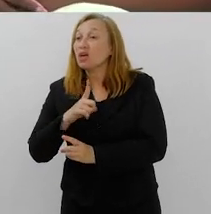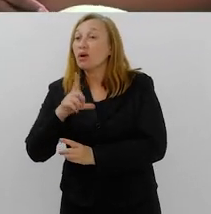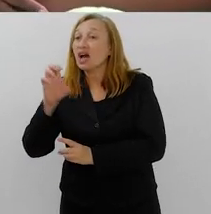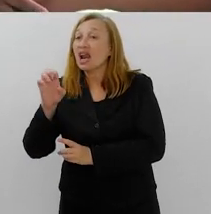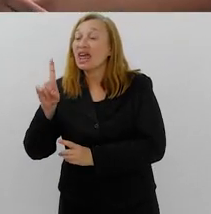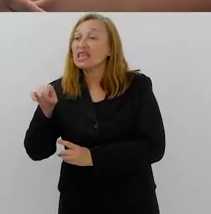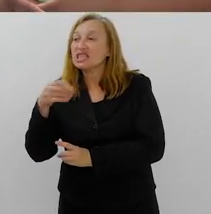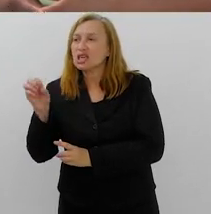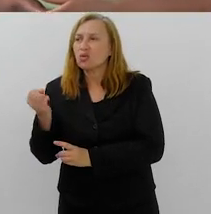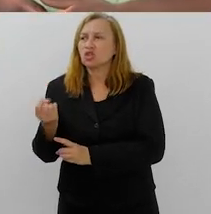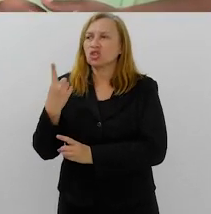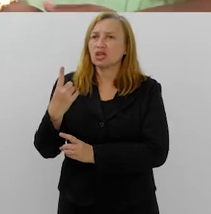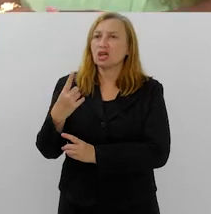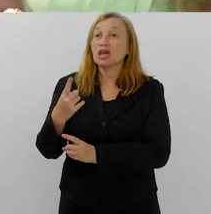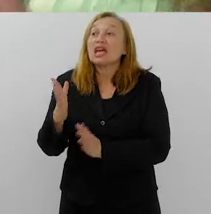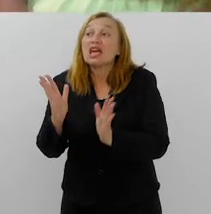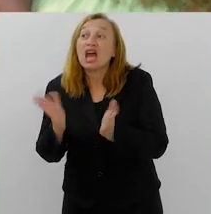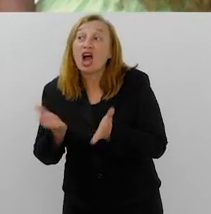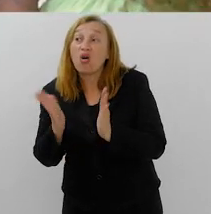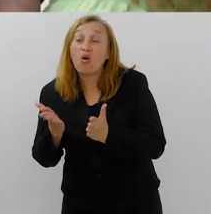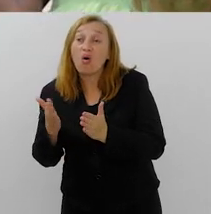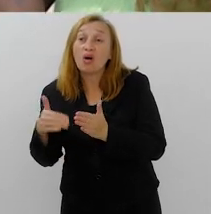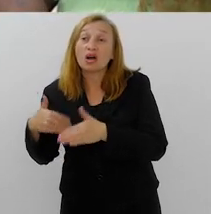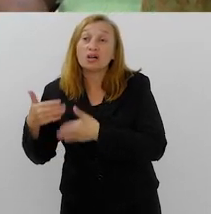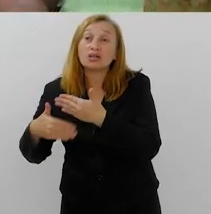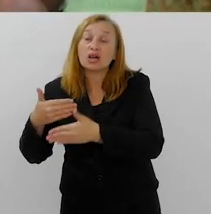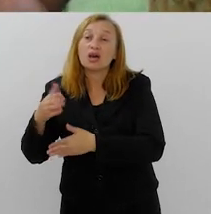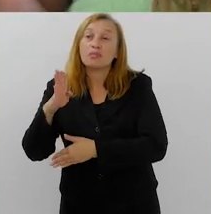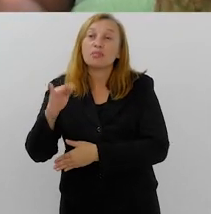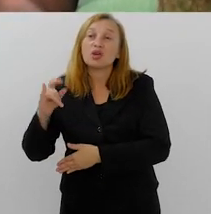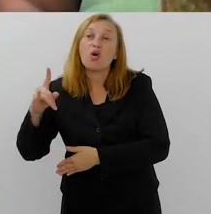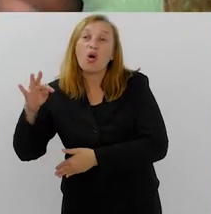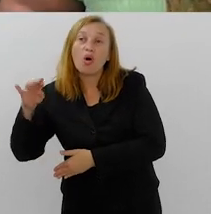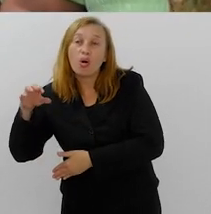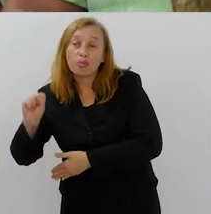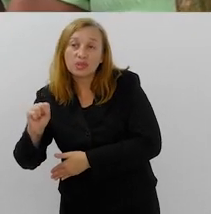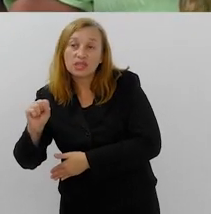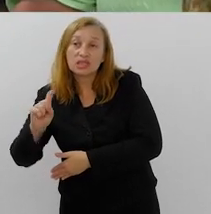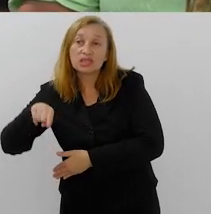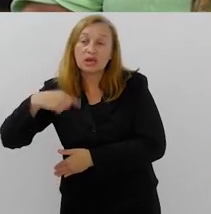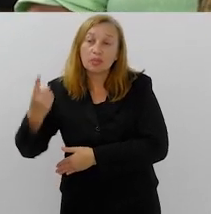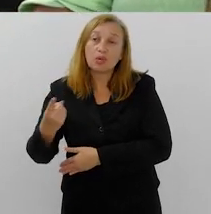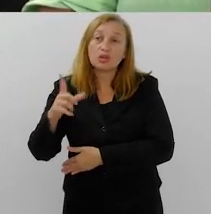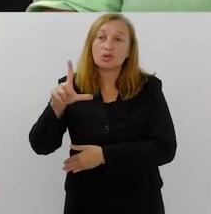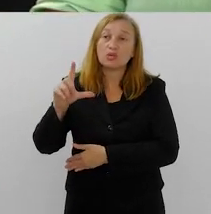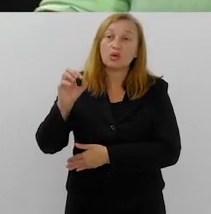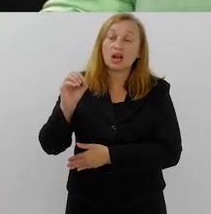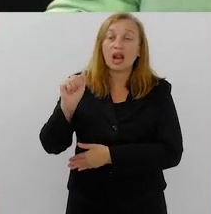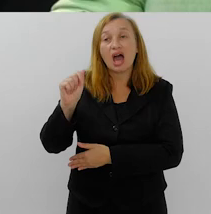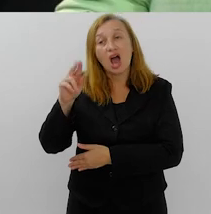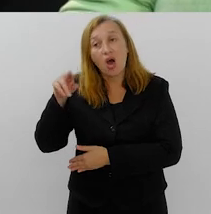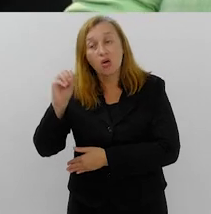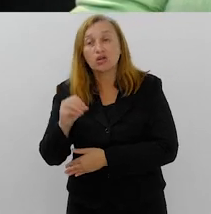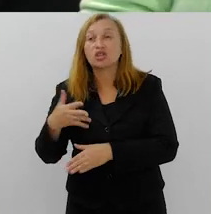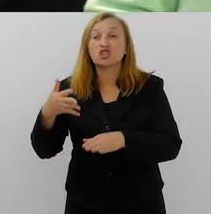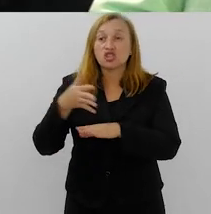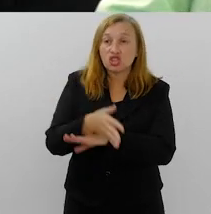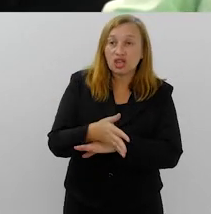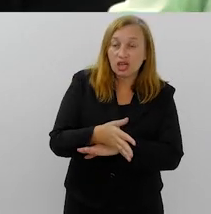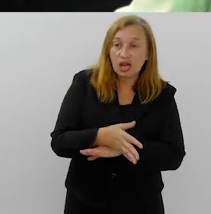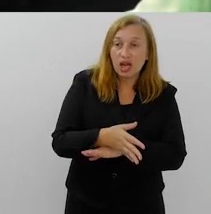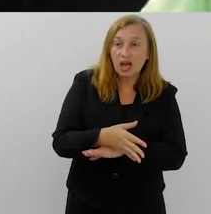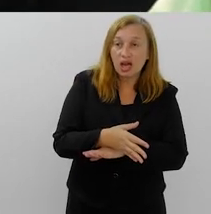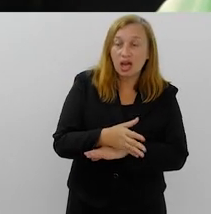Ah descobri que tem uma lesão super suspeita e agora toda jornada de biópsia depois da biópsia saiu o laudo da